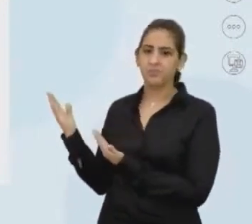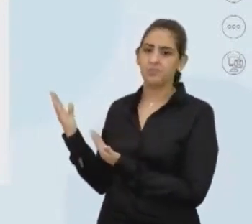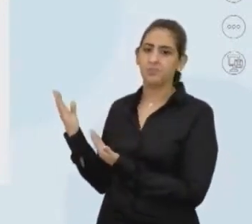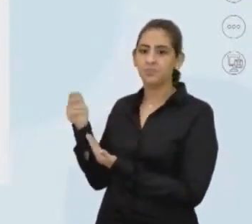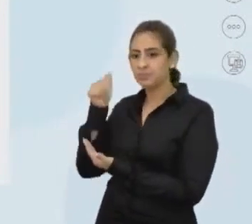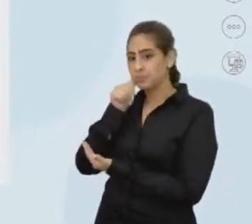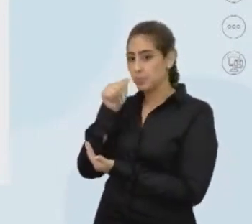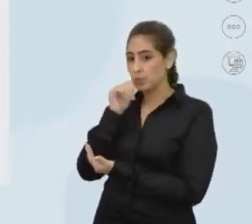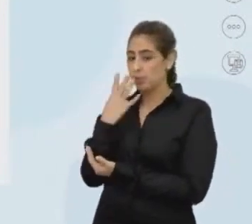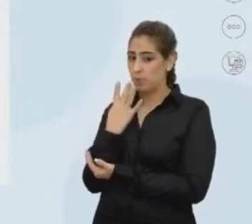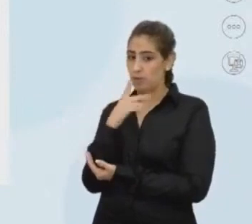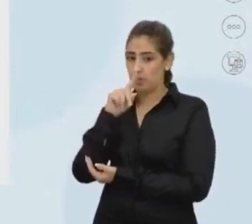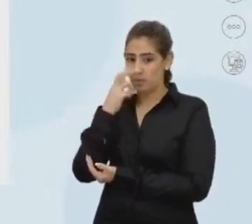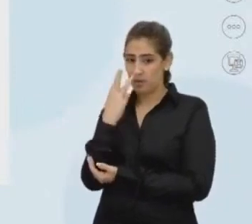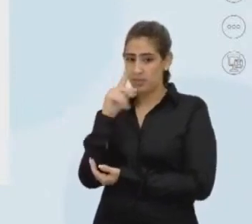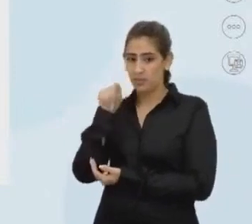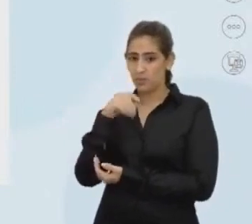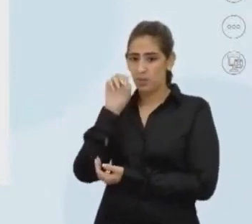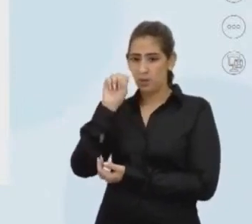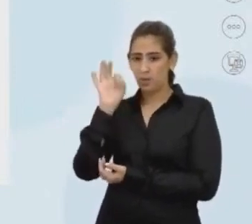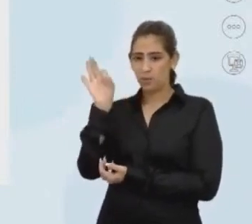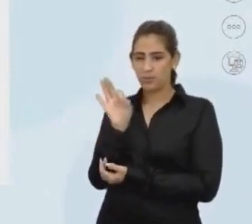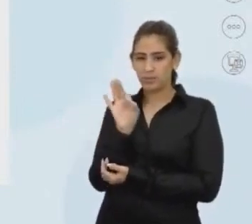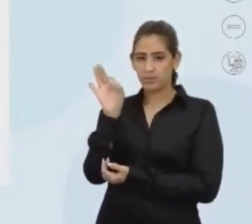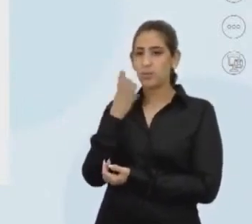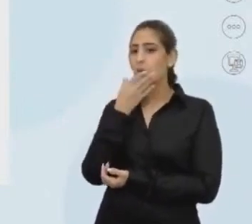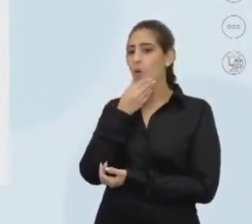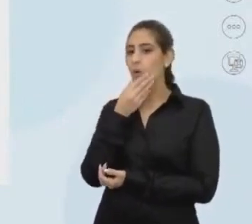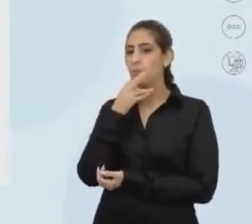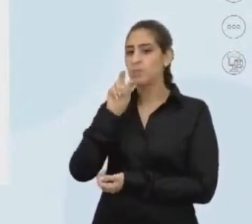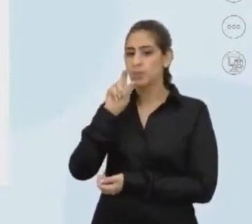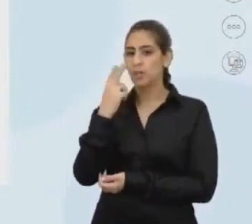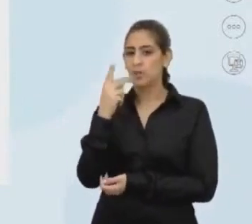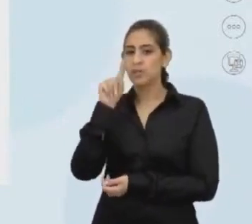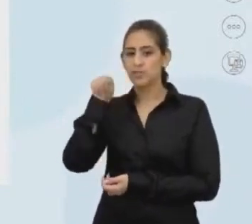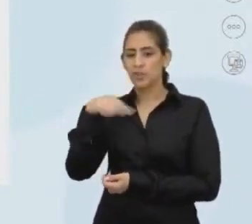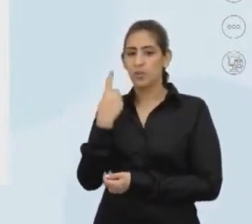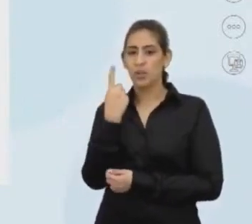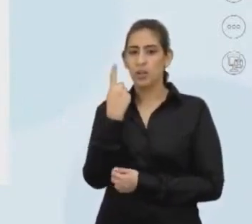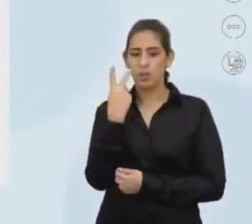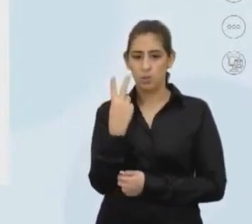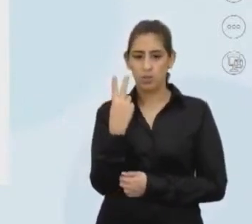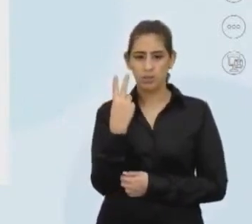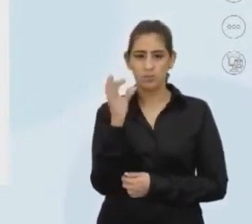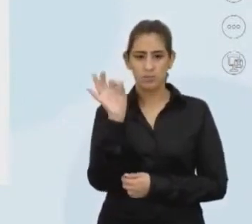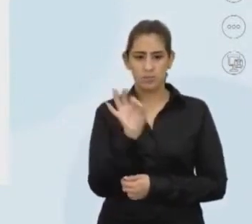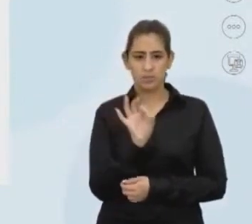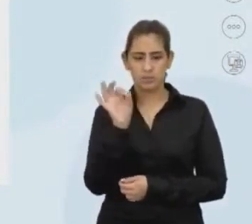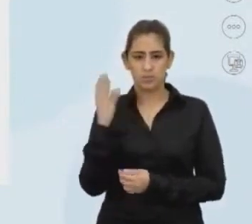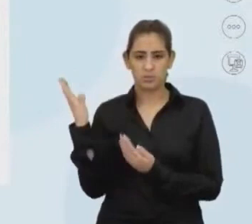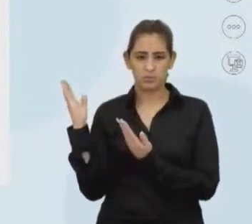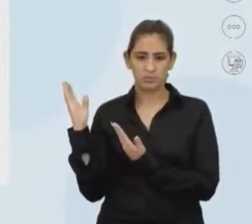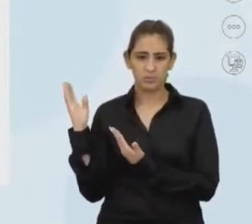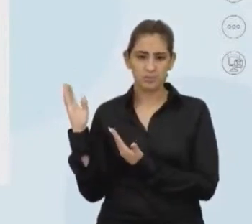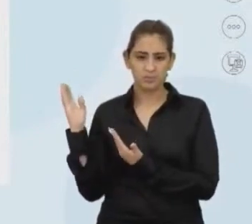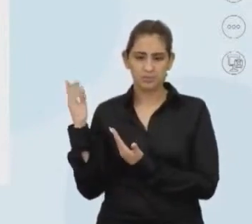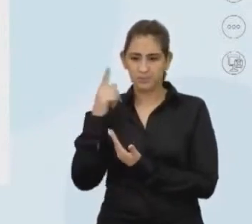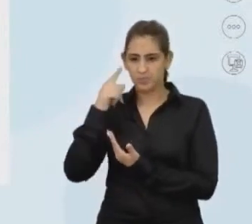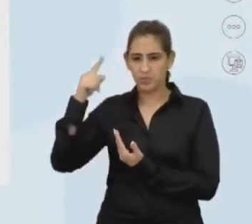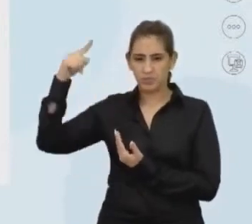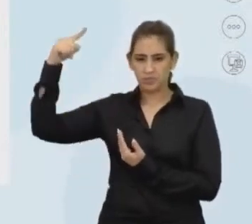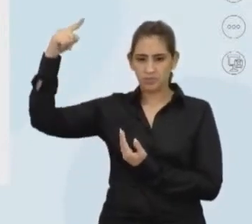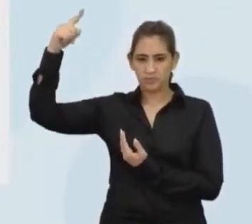aí 43,8%. os homens aí 52,2% e aí é a mesma coisa